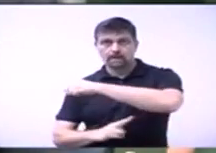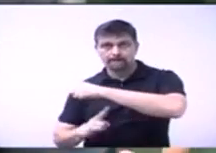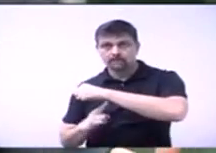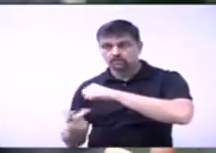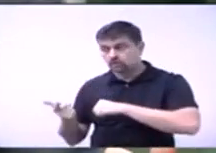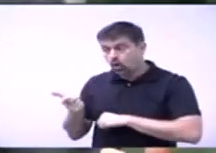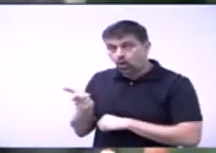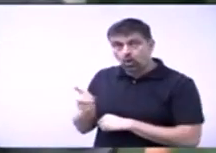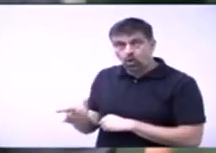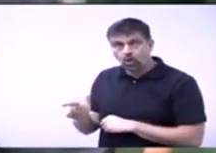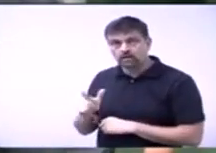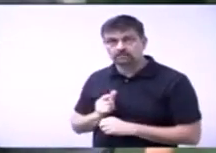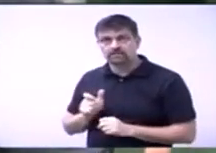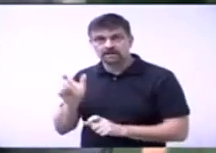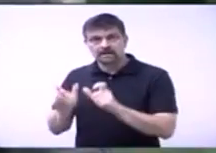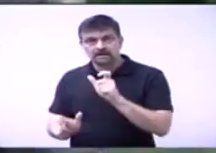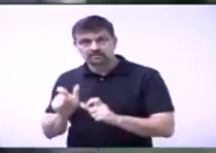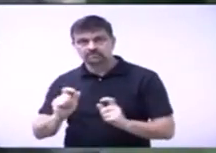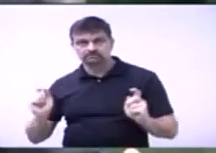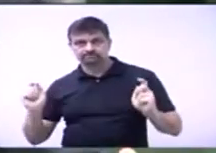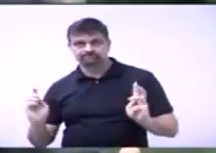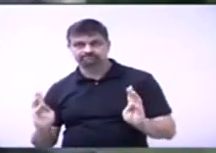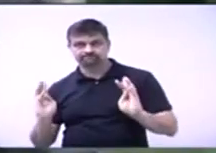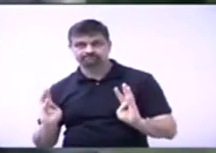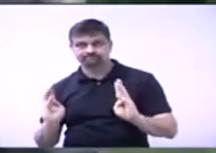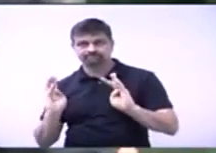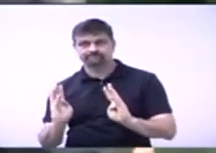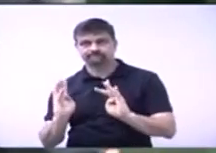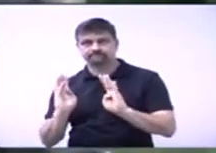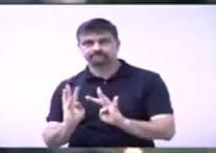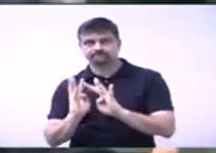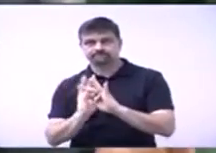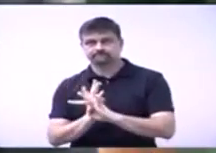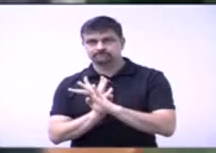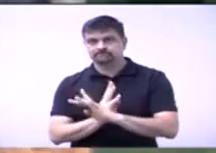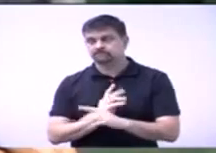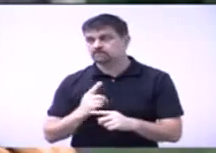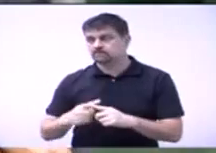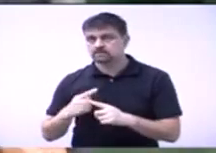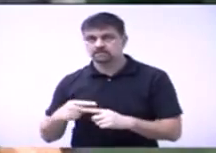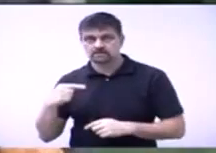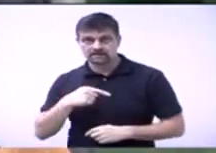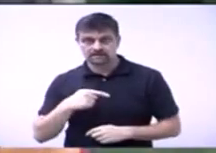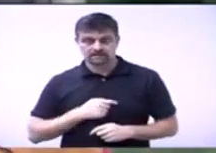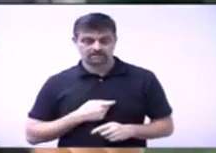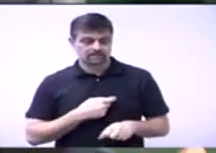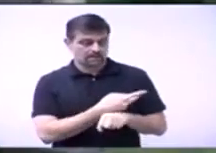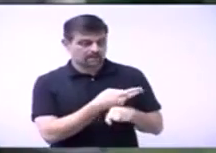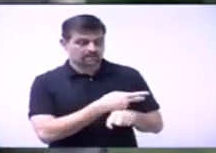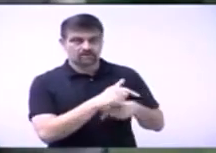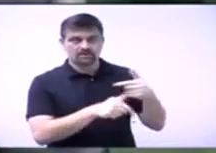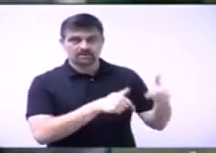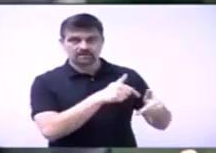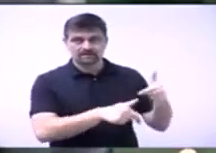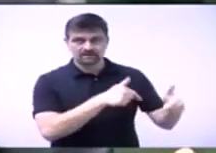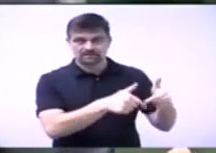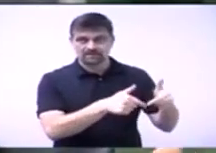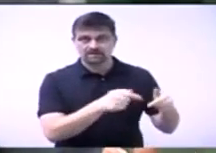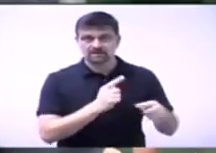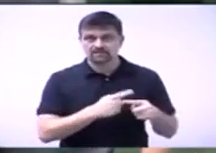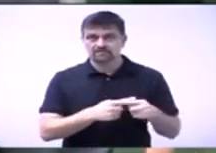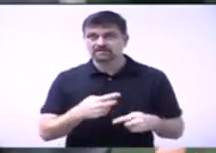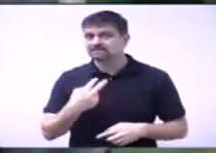a população que passa por ali, na sua maioria, é na busca de serviços do lado de cá, ou porque não